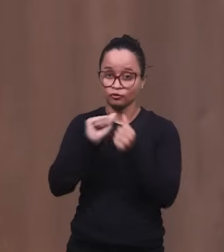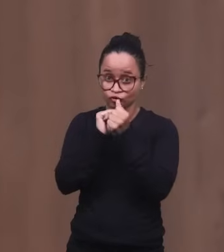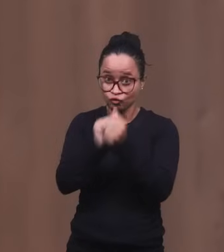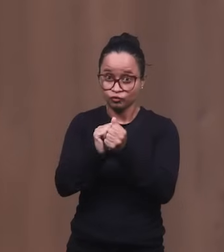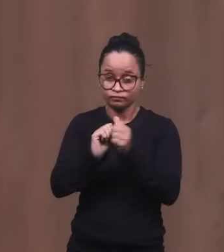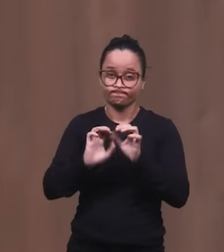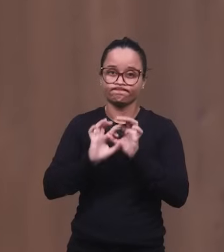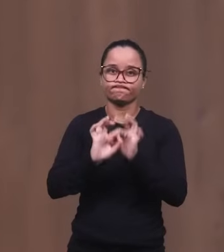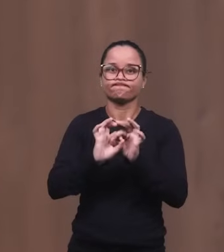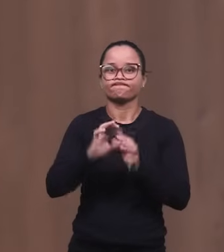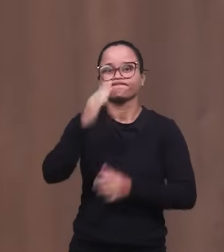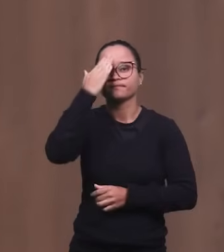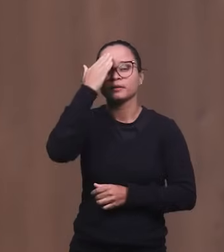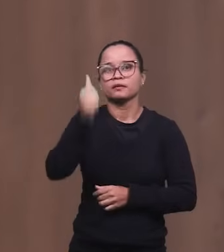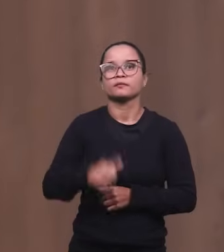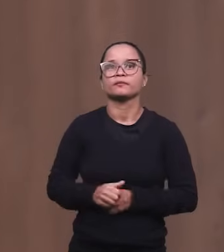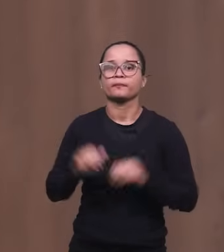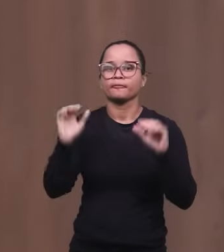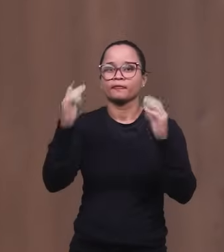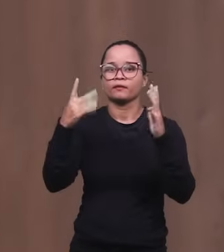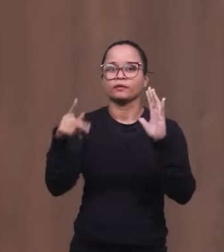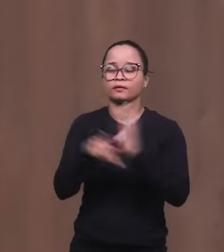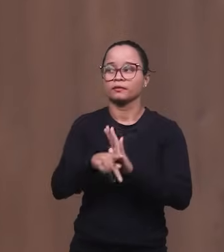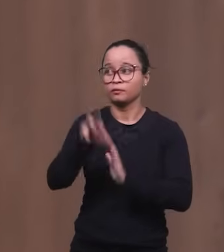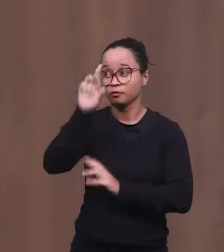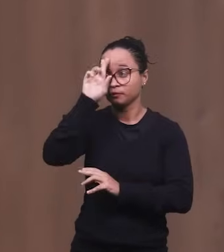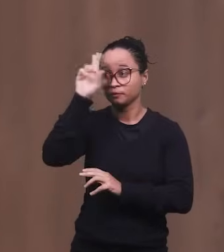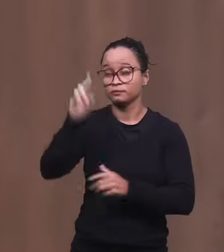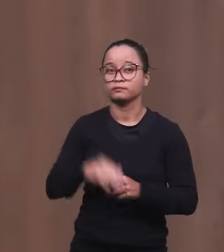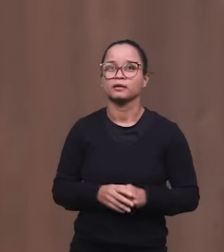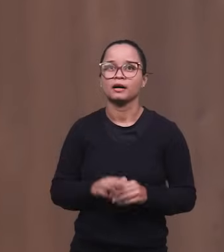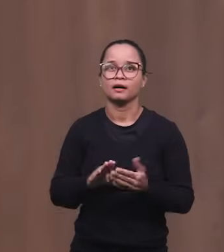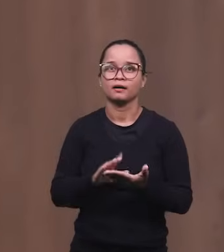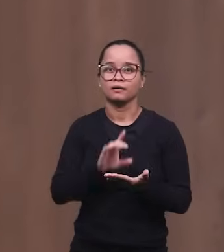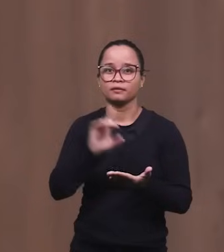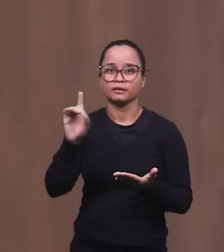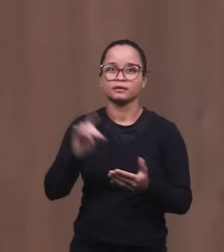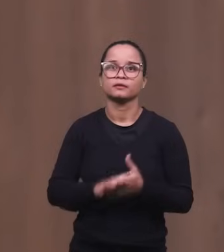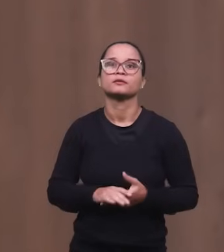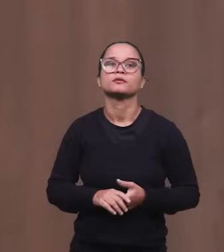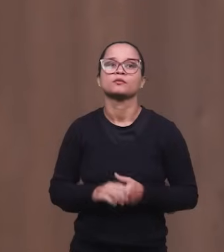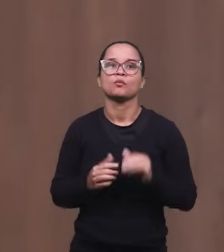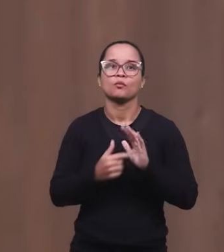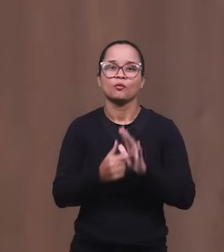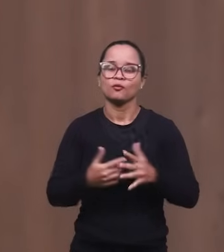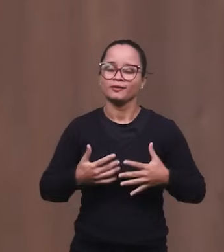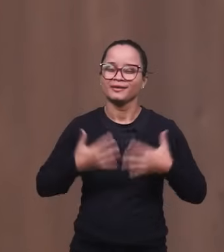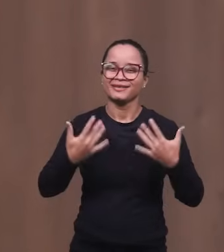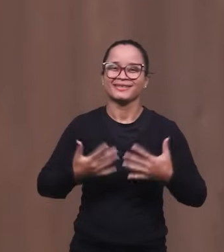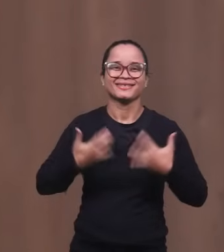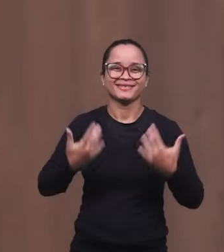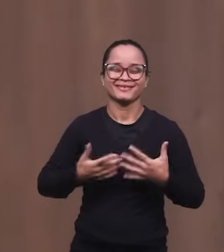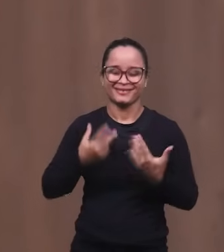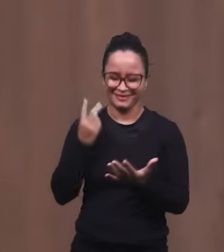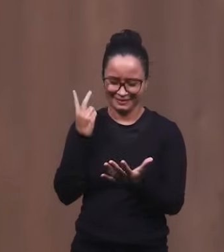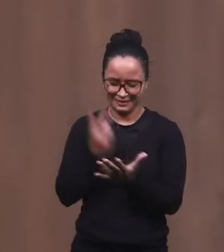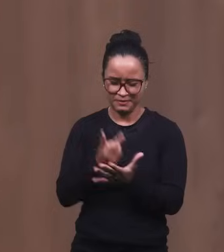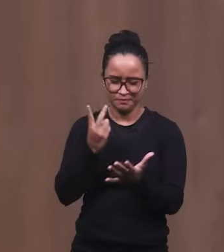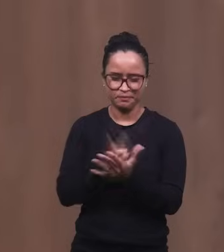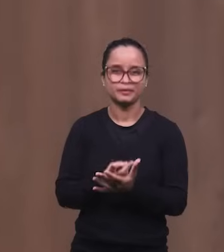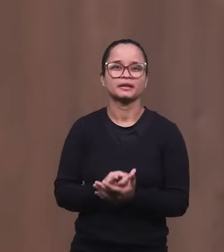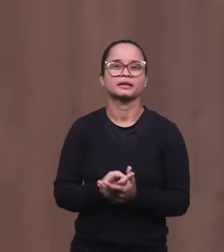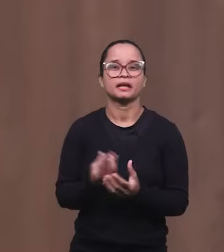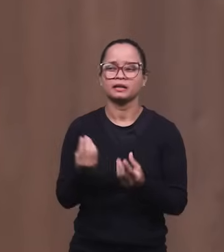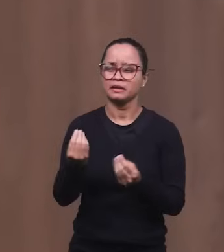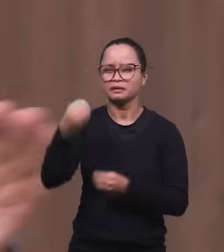de estarem juntos, sabendo que a festa é do Senhor. A palavra diz, regozijai-vos sempre.